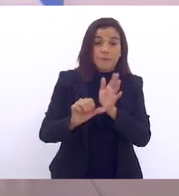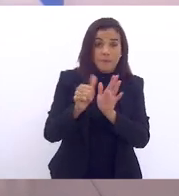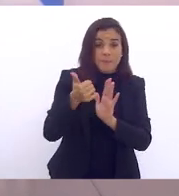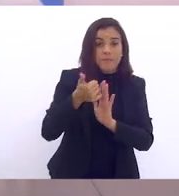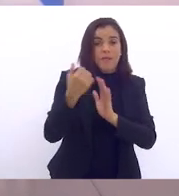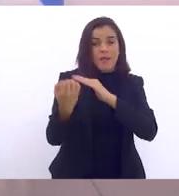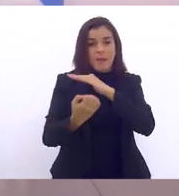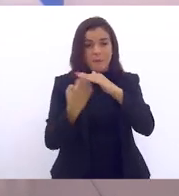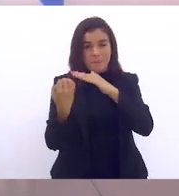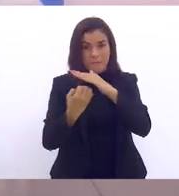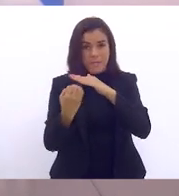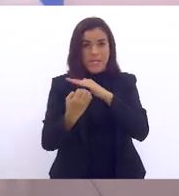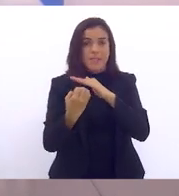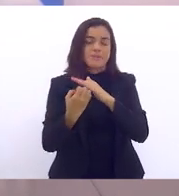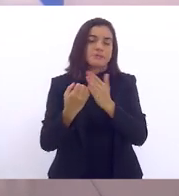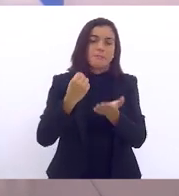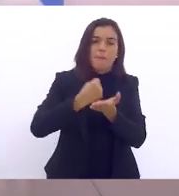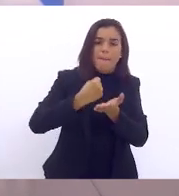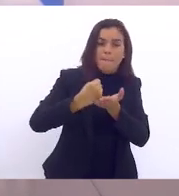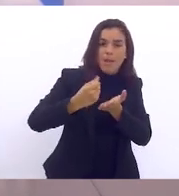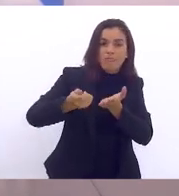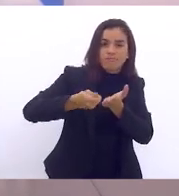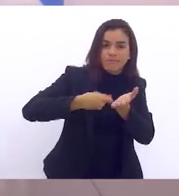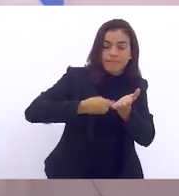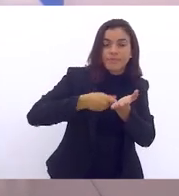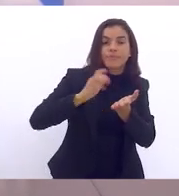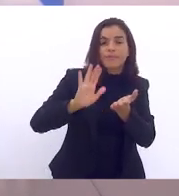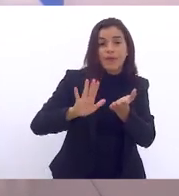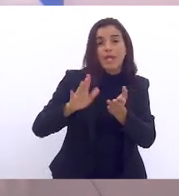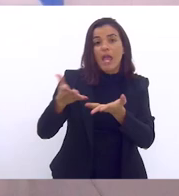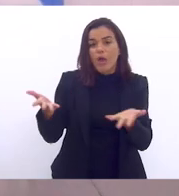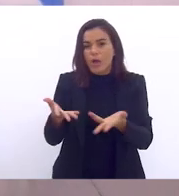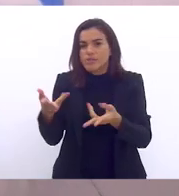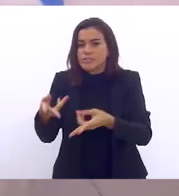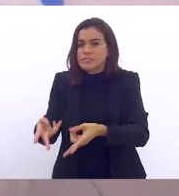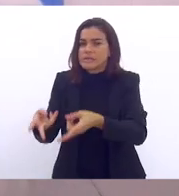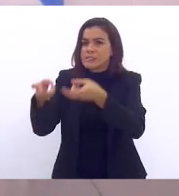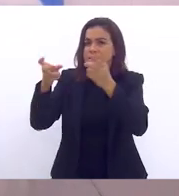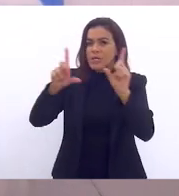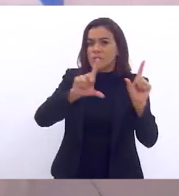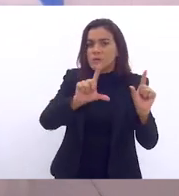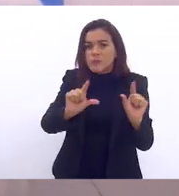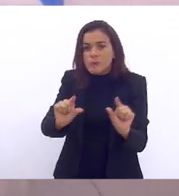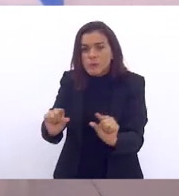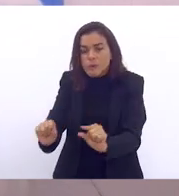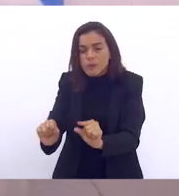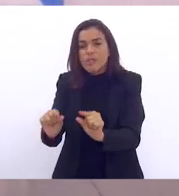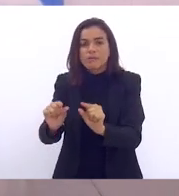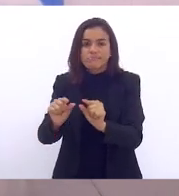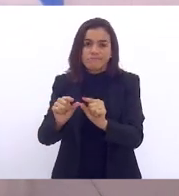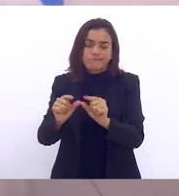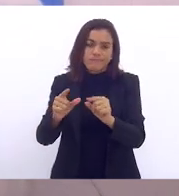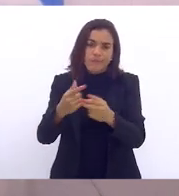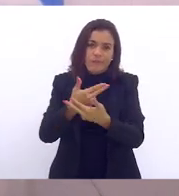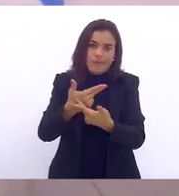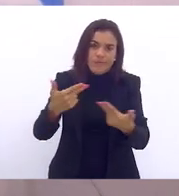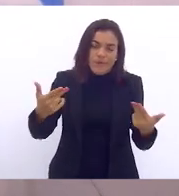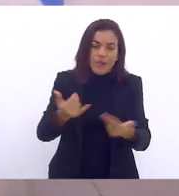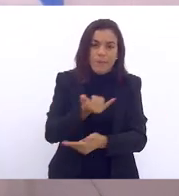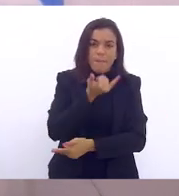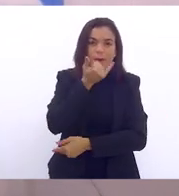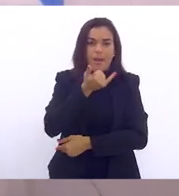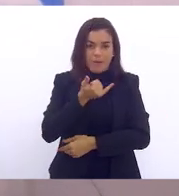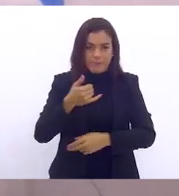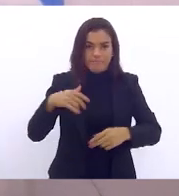privada da rodovia a gente vê é perceptível a diminuição desses acidentes tendo em vista que a gente eh